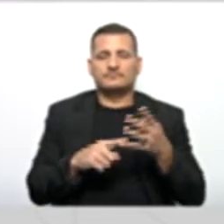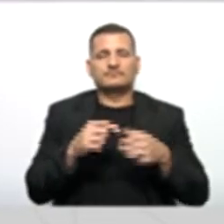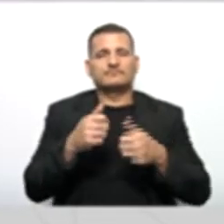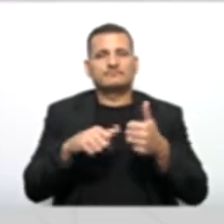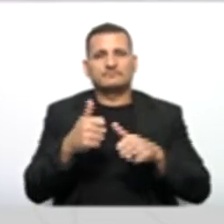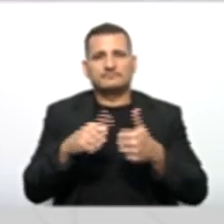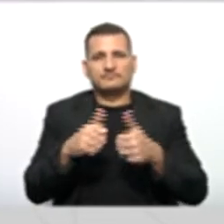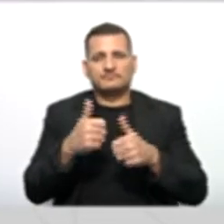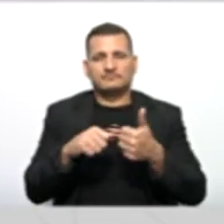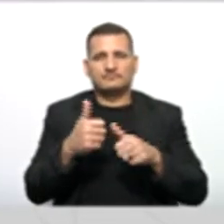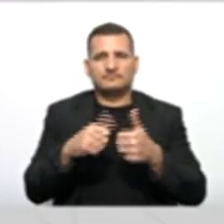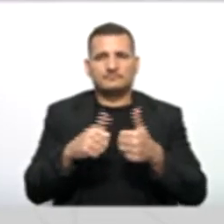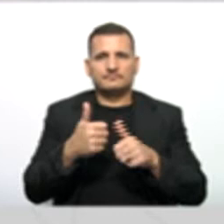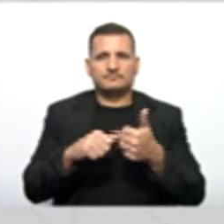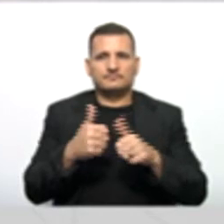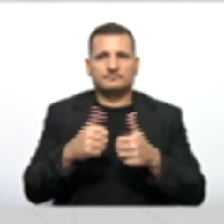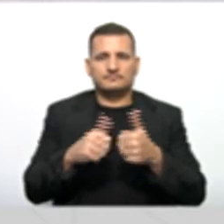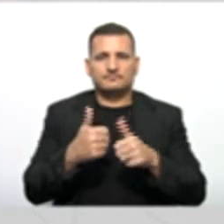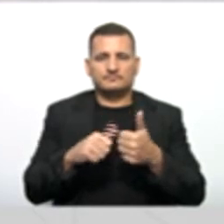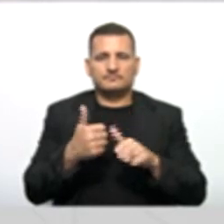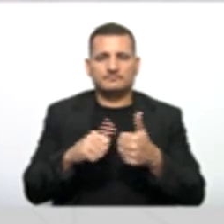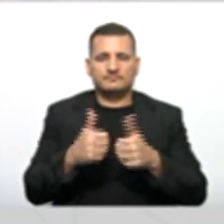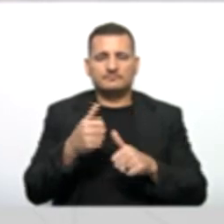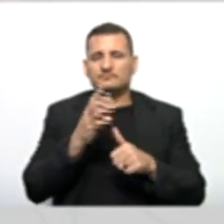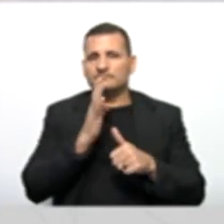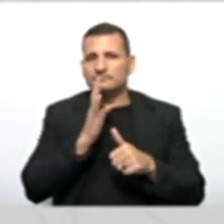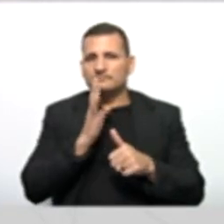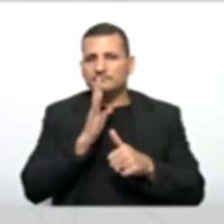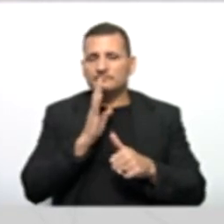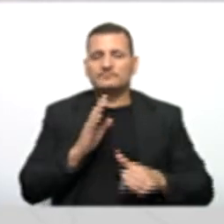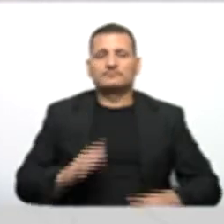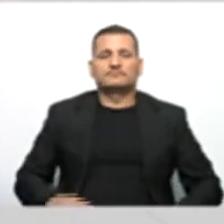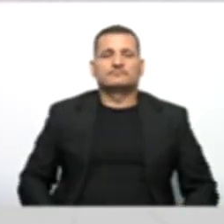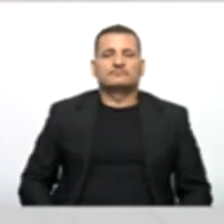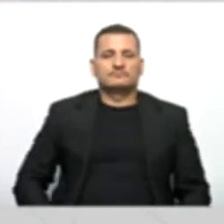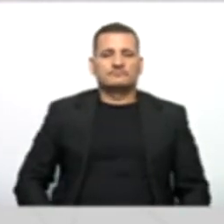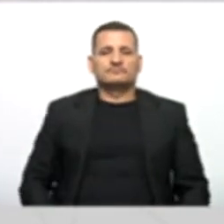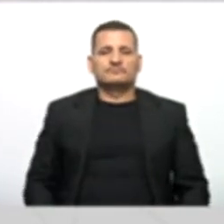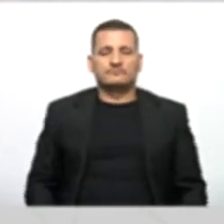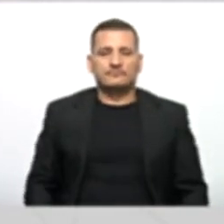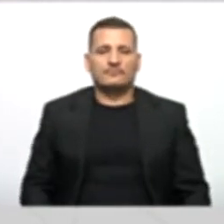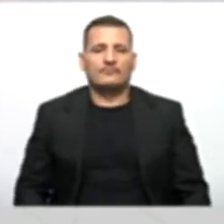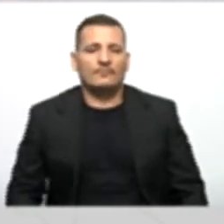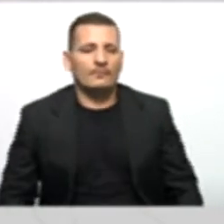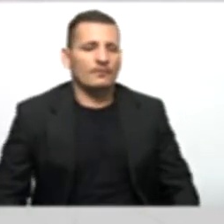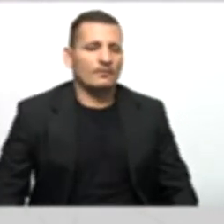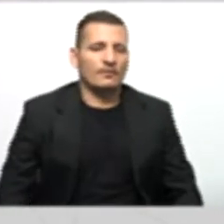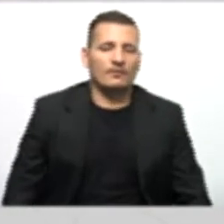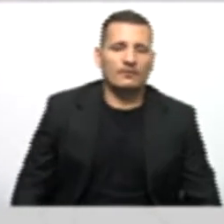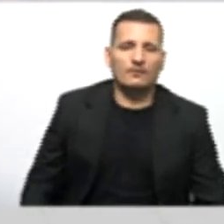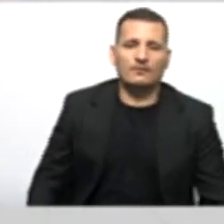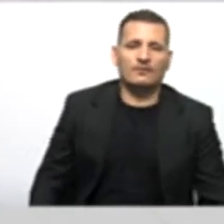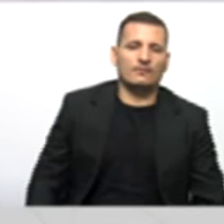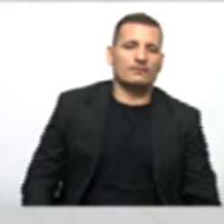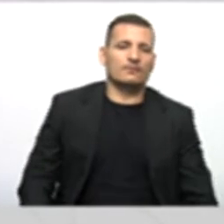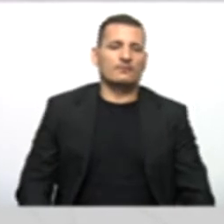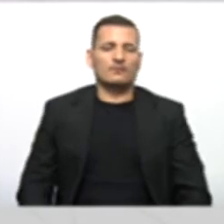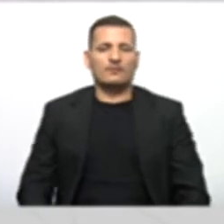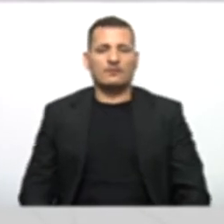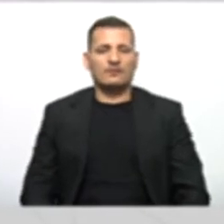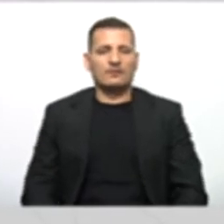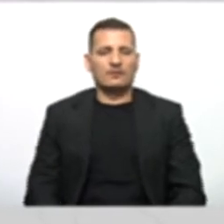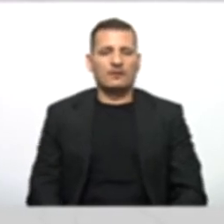fim, finalizando aí a avaliação dos conhecimentos daquilo que foi repassado para todos os alunos, não é